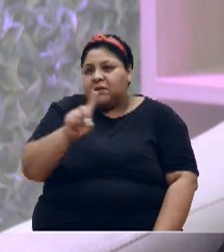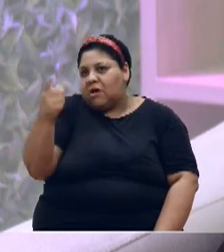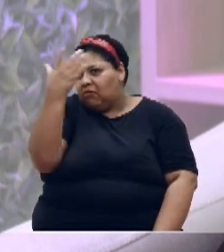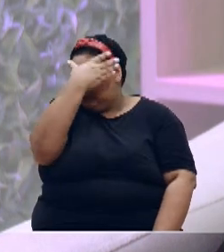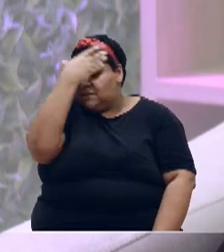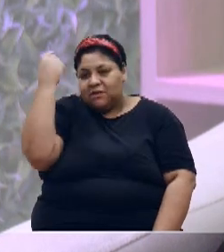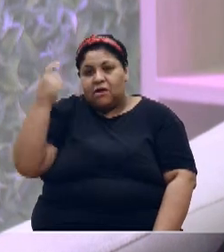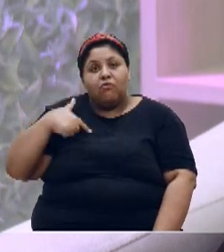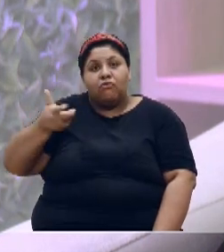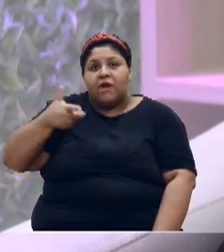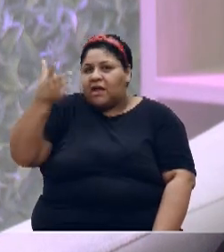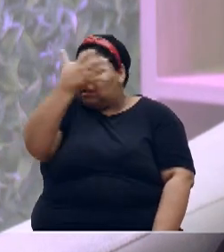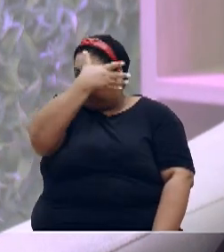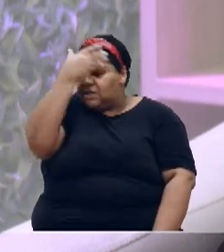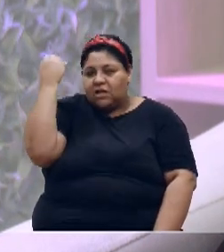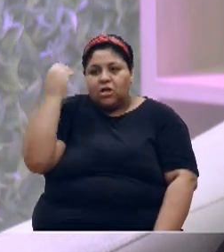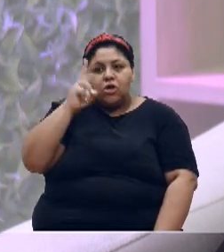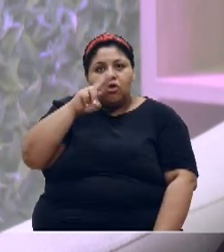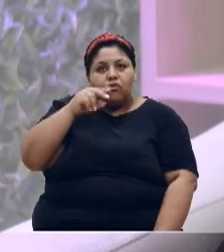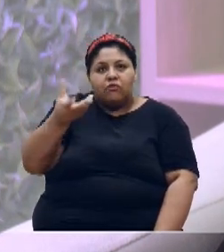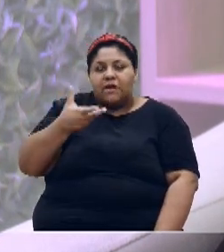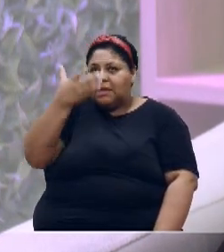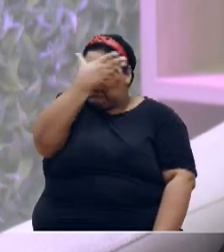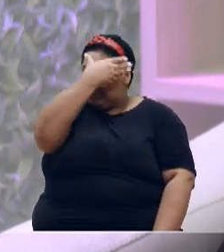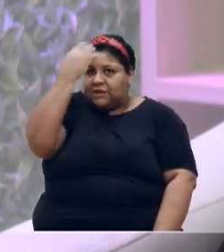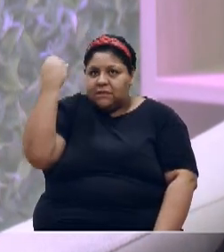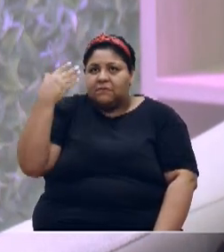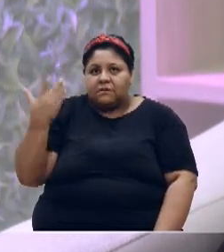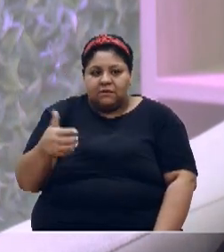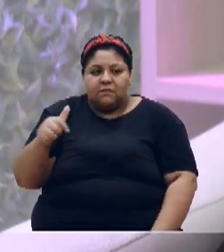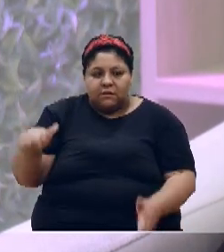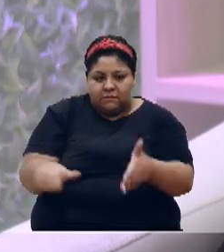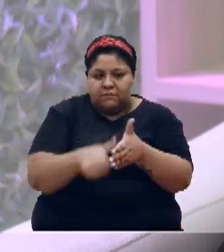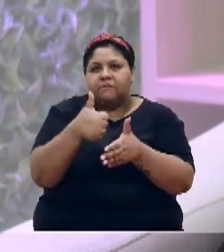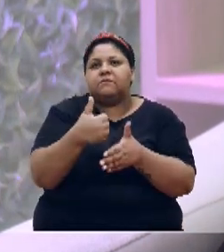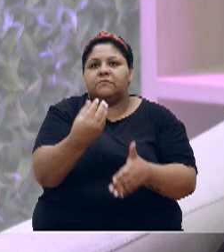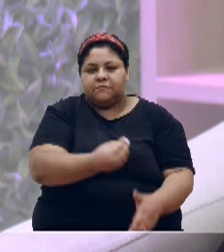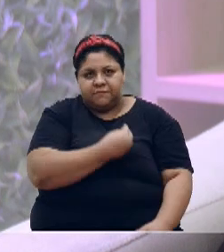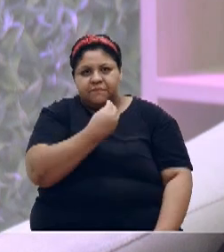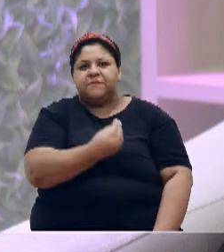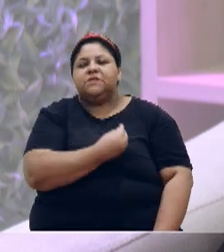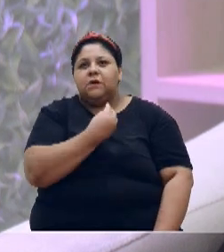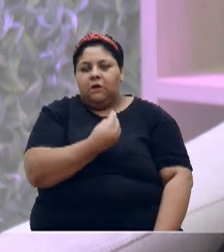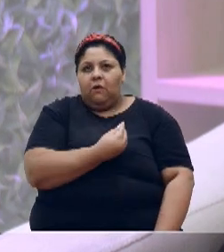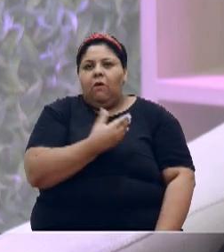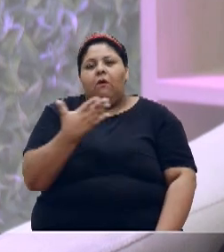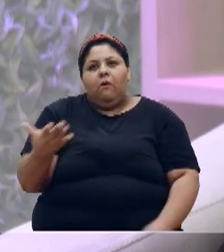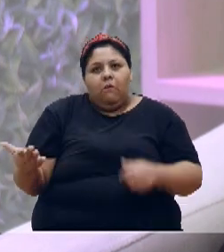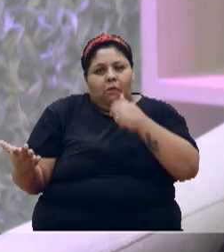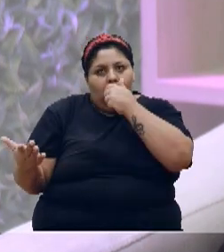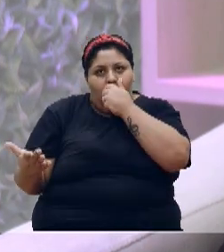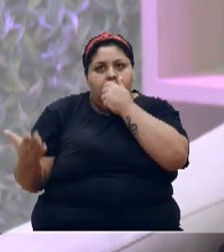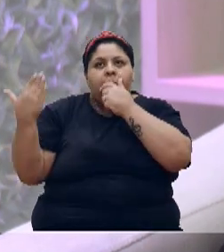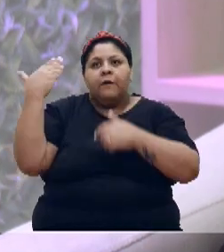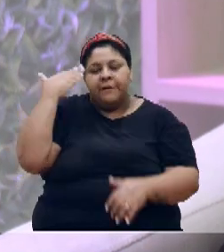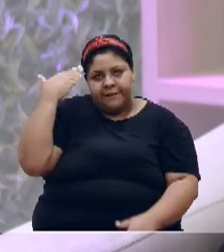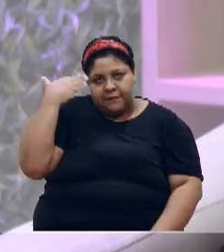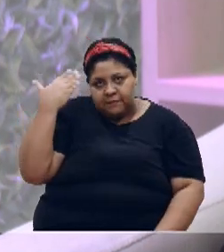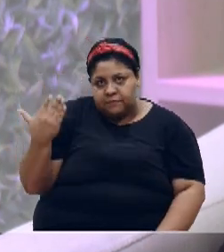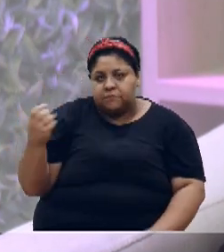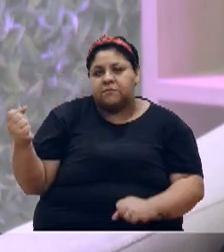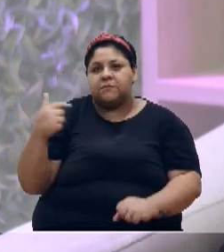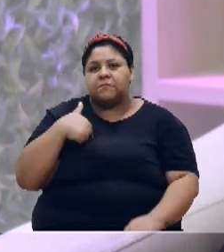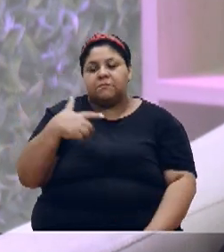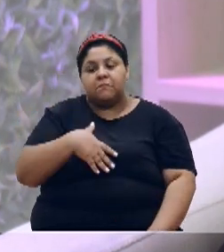quero esquecer. Tu nunca vai querer esquecer quem tu ama. Então, é melhor viver. Eu brinco que, sabendo que a Madalena